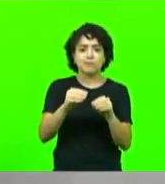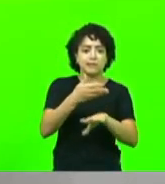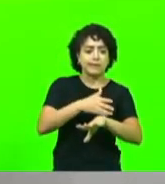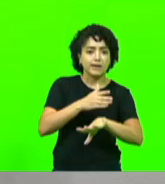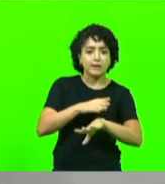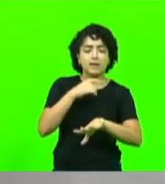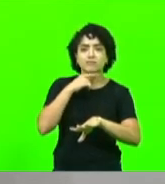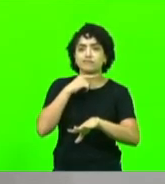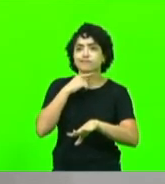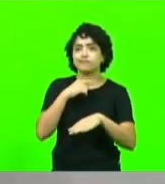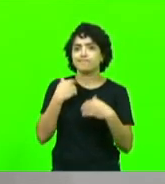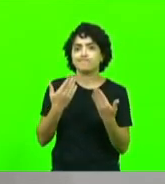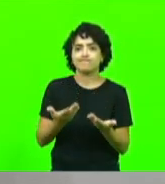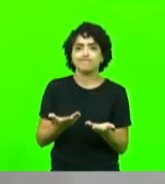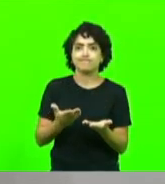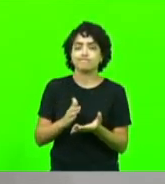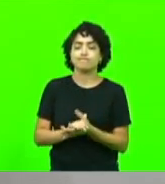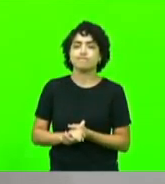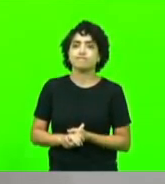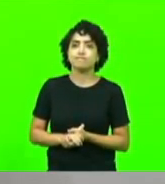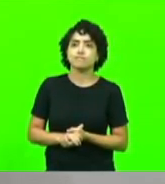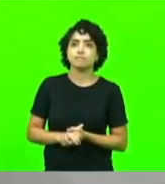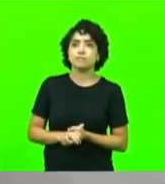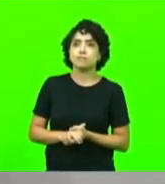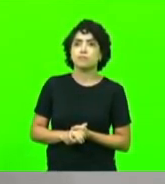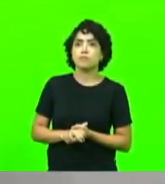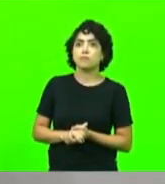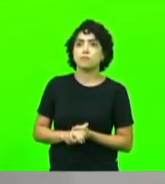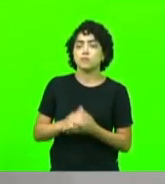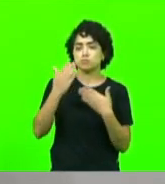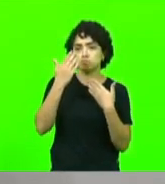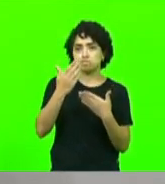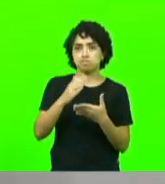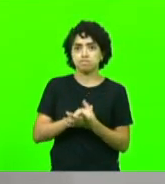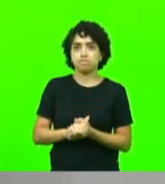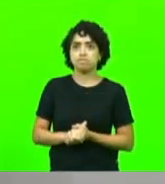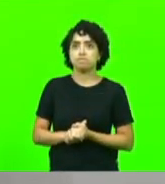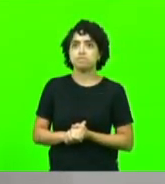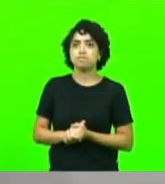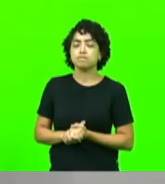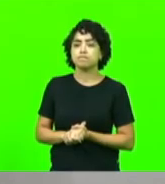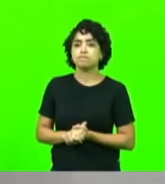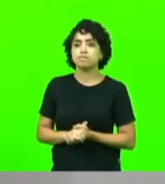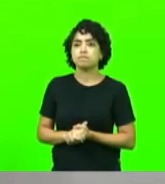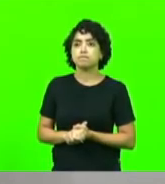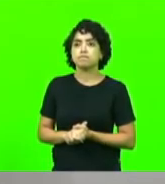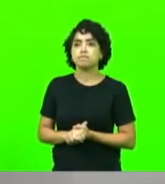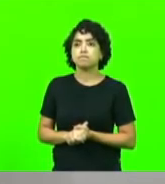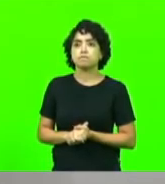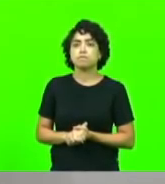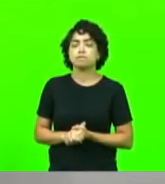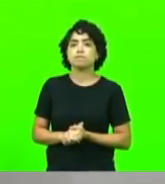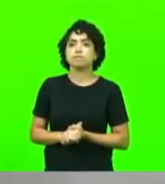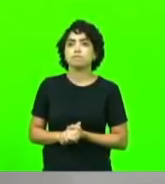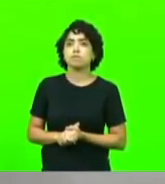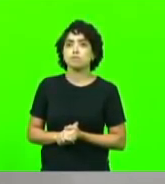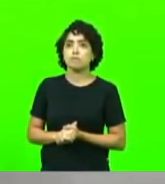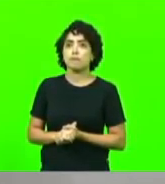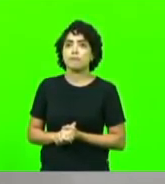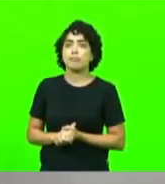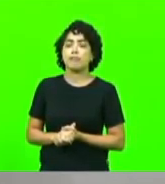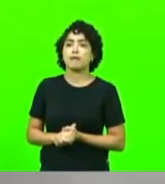estado. Conheço elas. Muito obrigado. Deputado, me permite uma parte? Sim, senhor. Temos um minutinho aí. Fique à vontade,